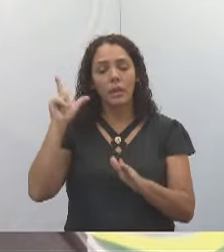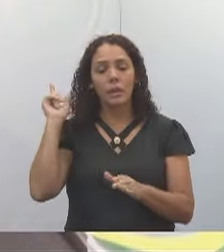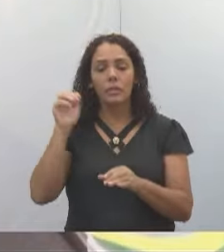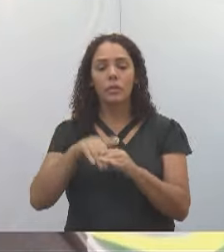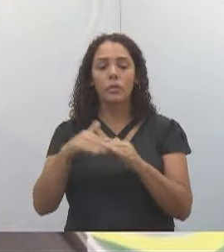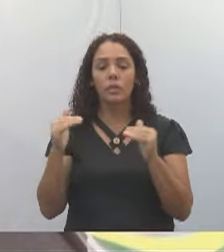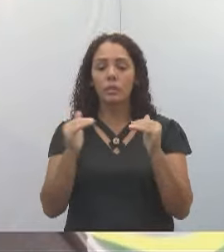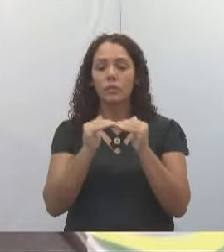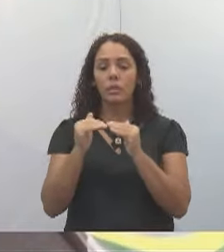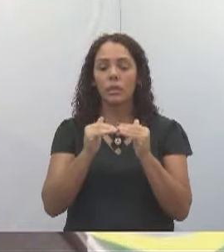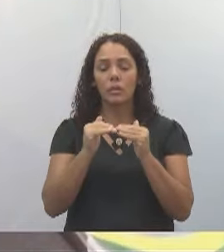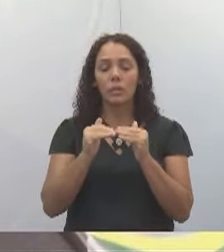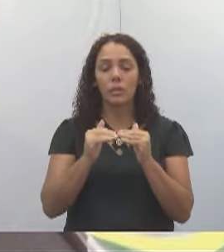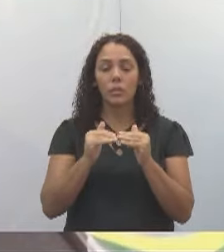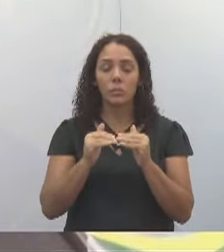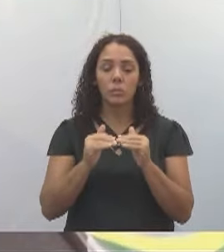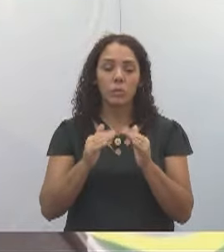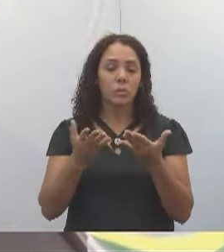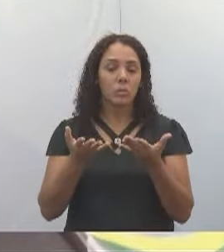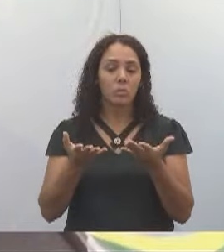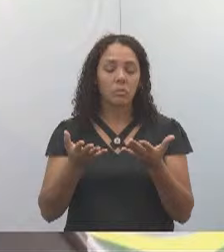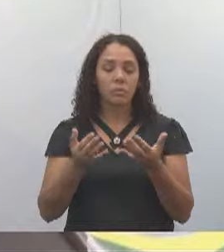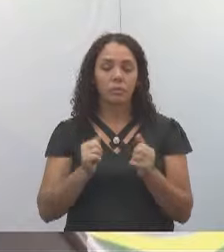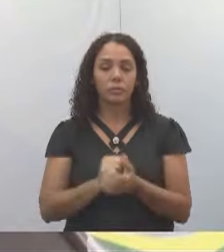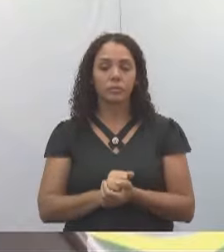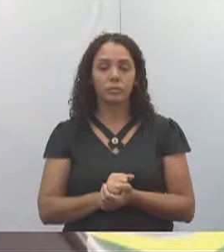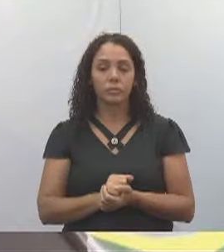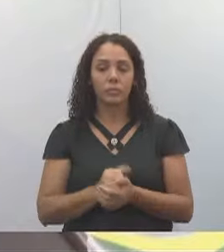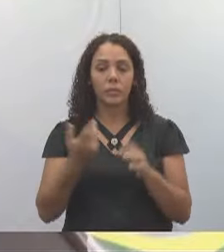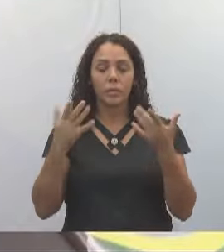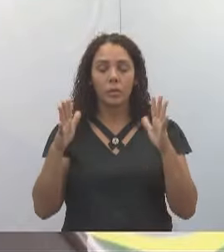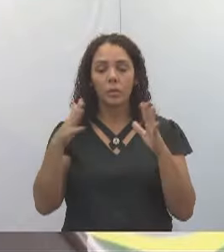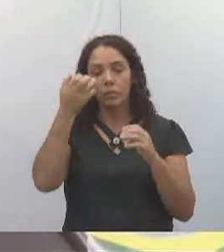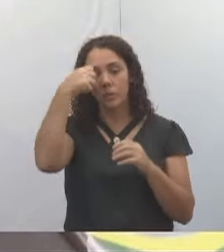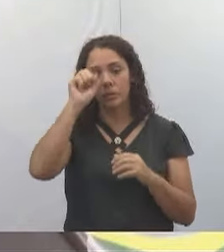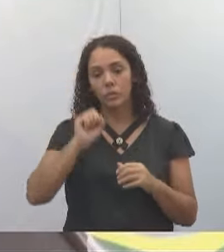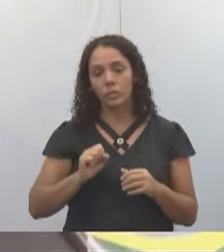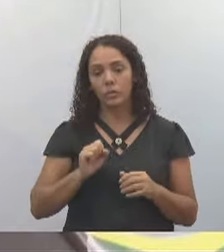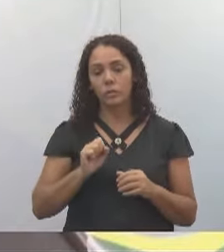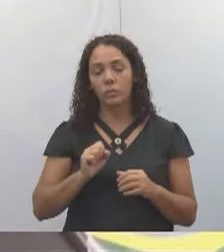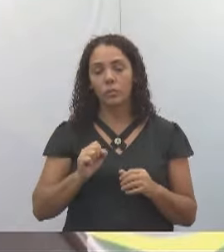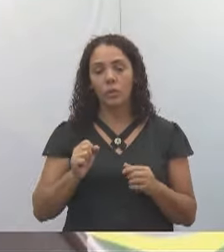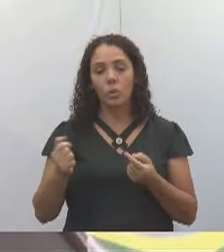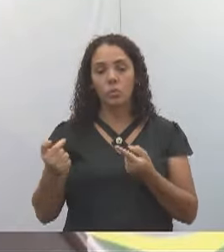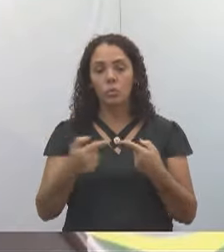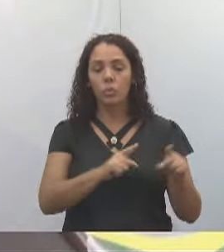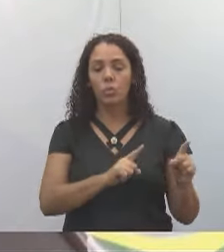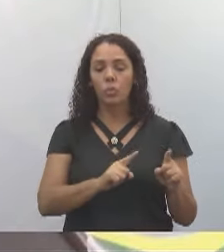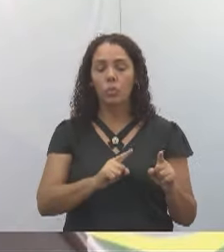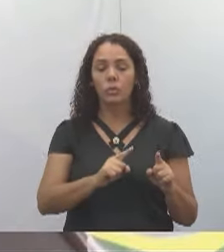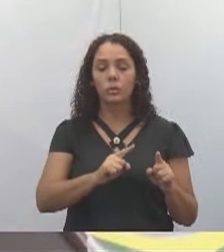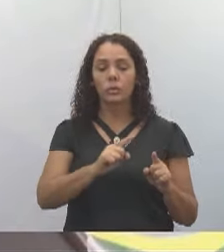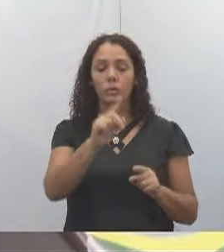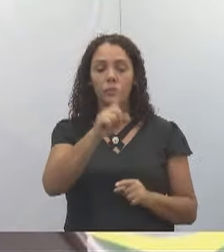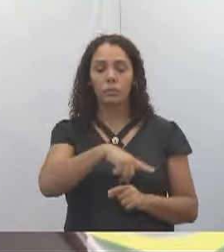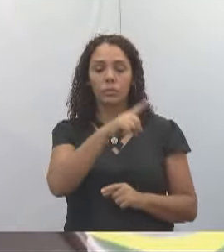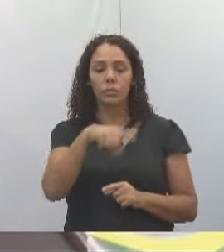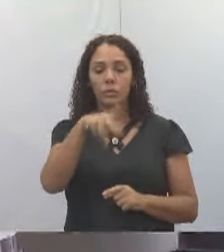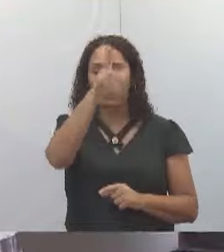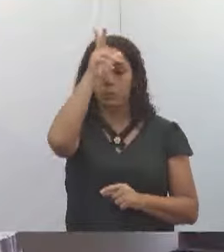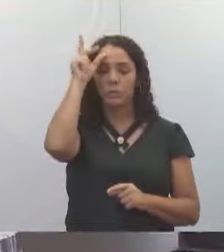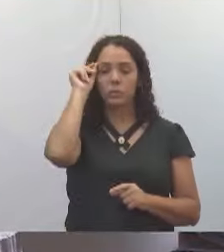assim que eu lido com as causas aqui da Câmara. Parabéns, viu, Sônia? Eu sou contrário ao veto do prefeito.